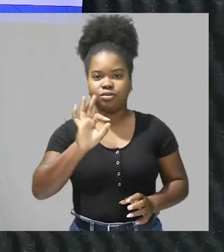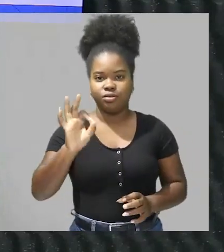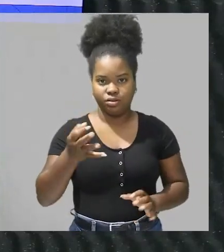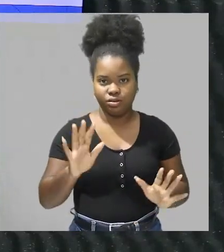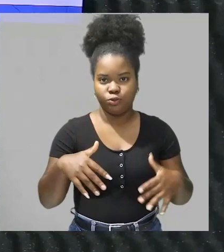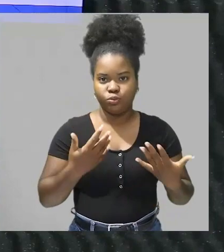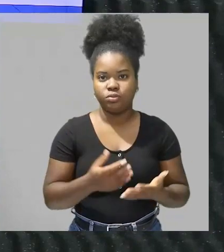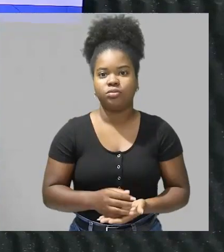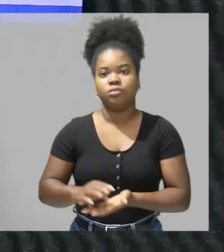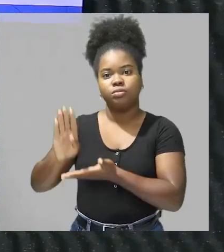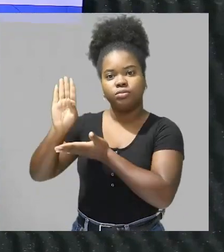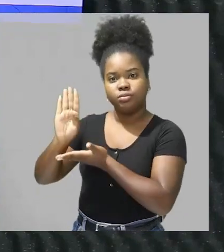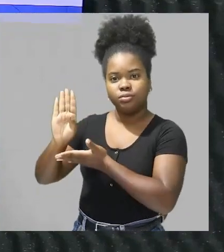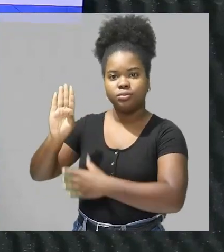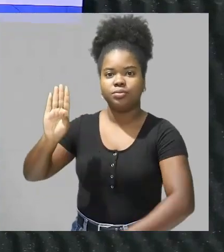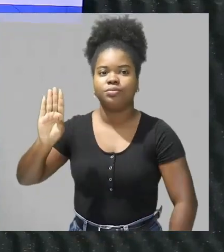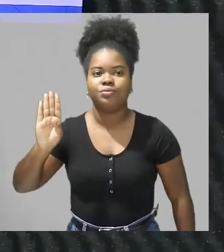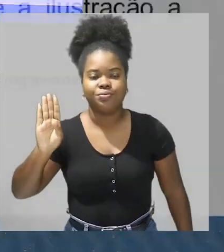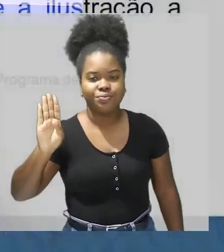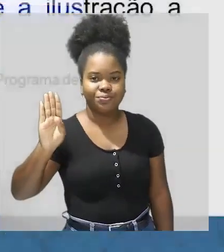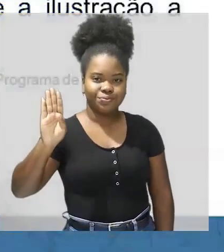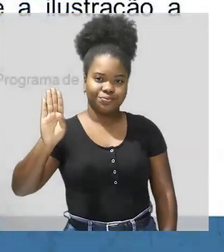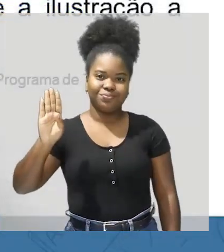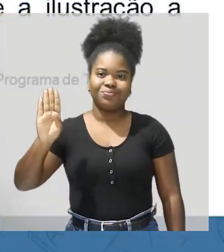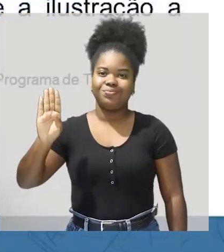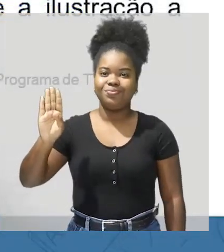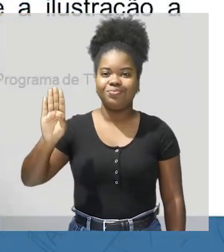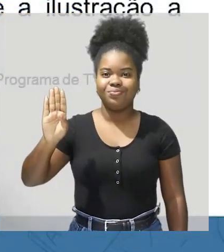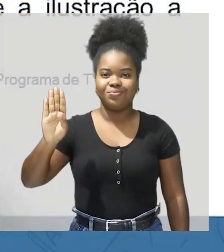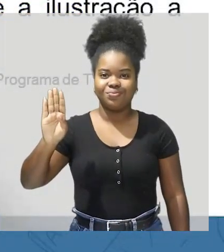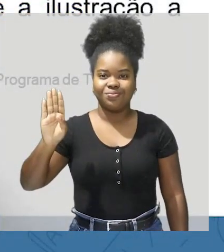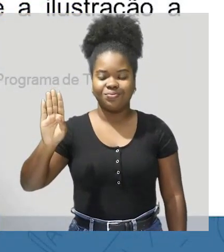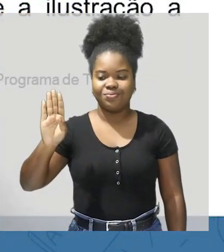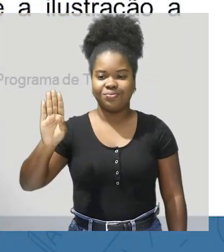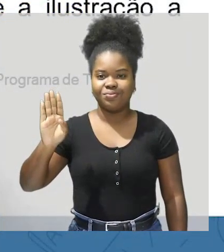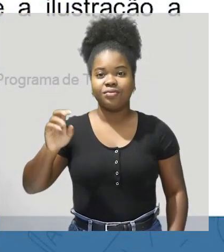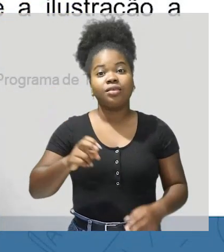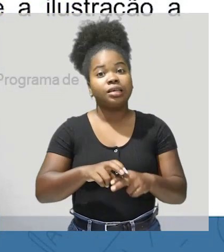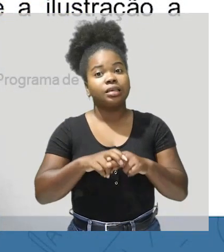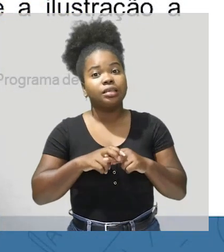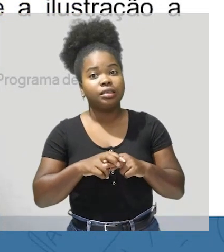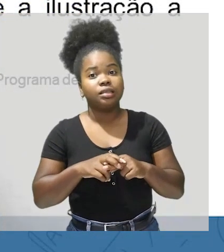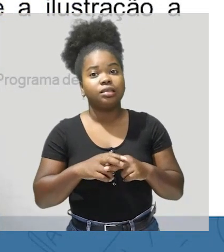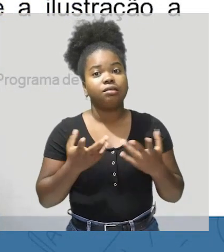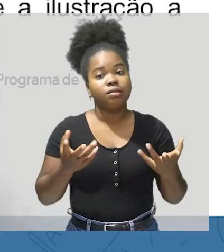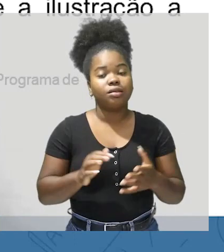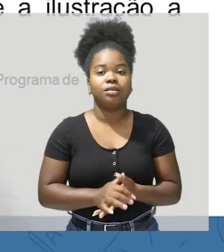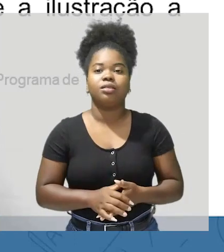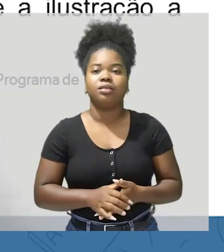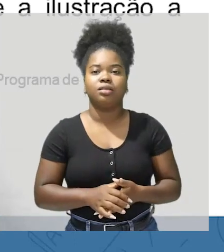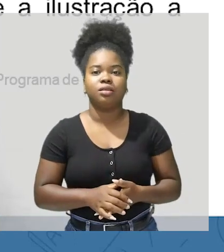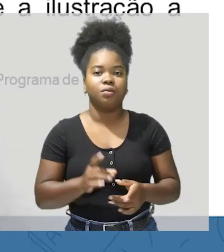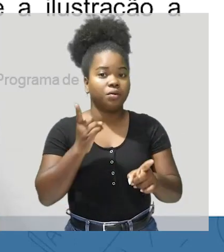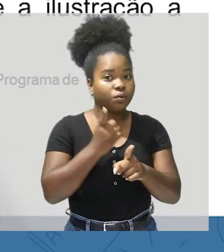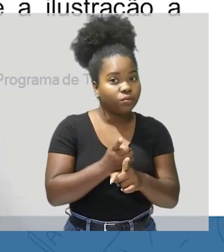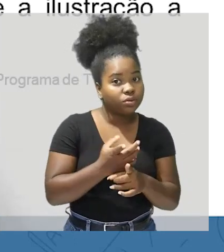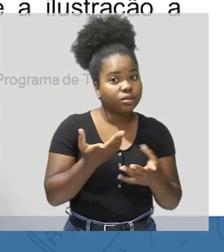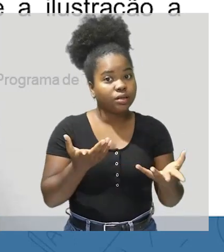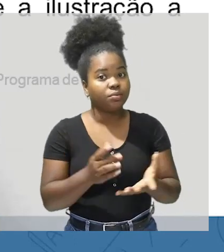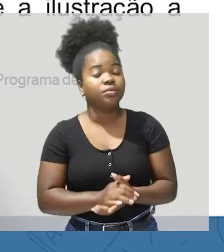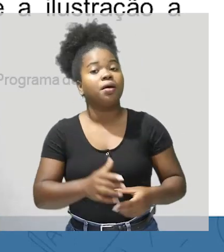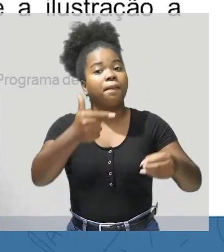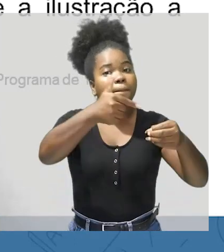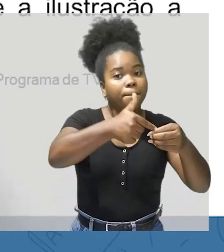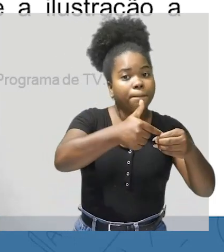alternativa correta a letra B Ok a destilação então turminha bingo petróleo